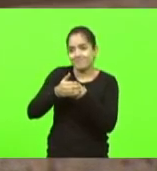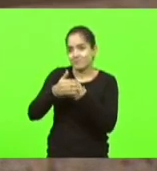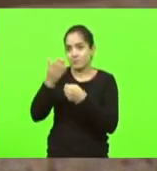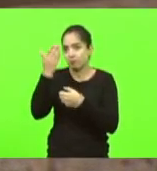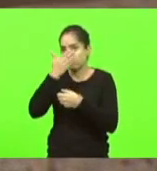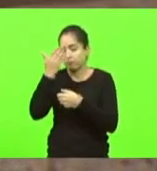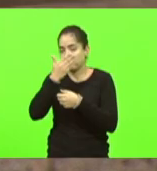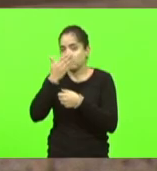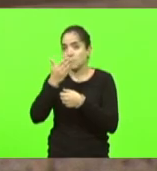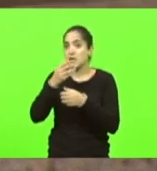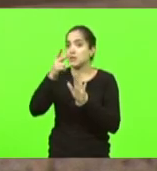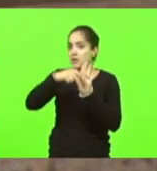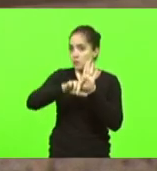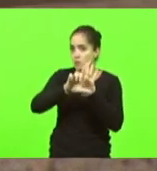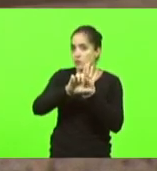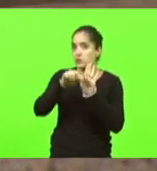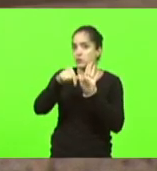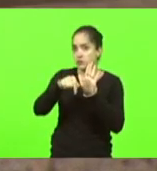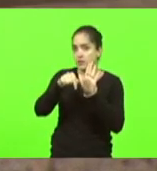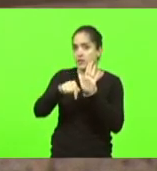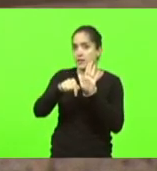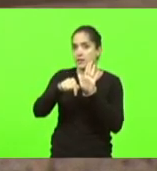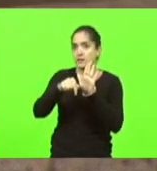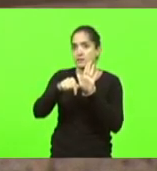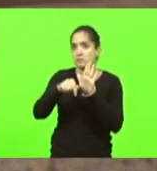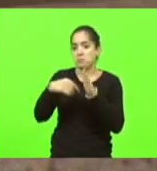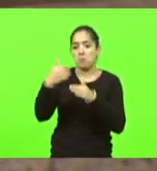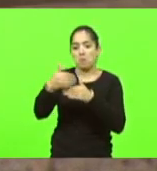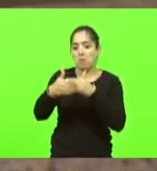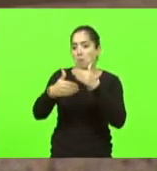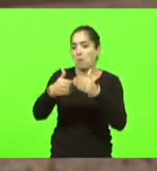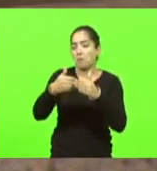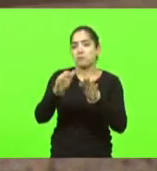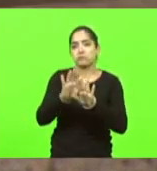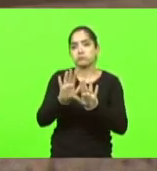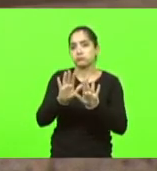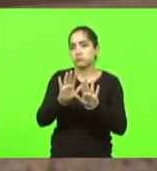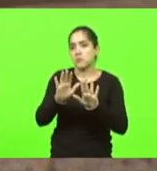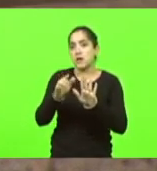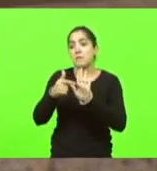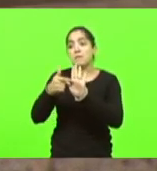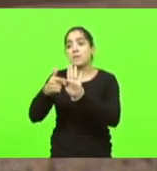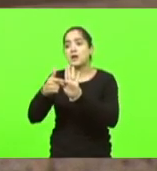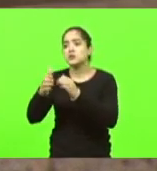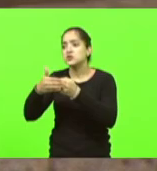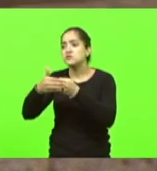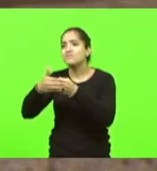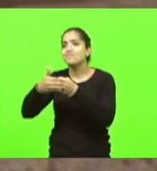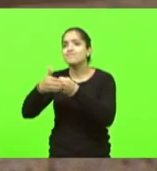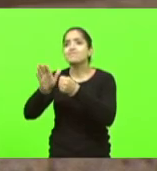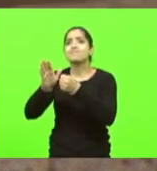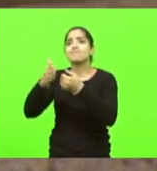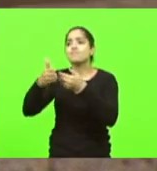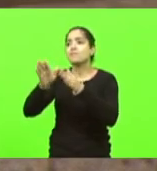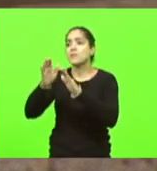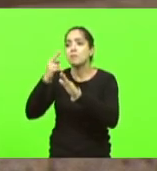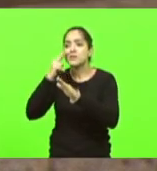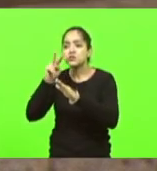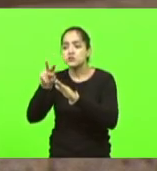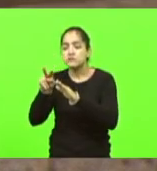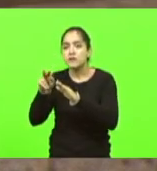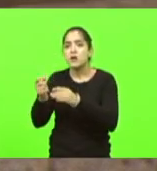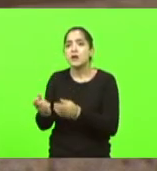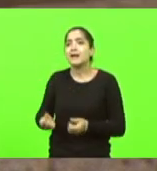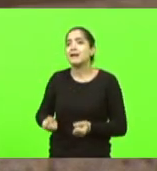um projeto de lei na sua casa aqui que não não anda para gente abrir o sigilo desses gastos e lombar então